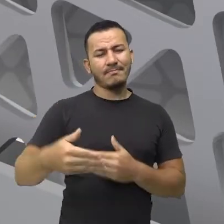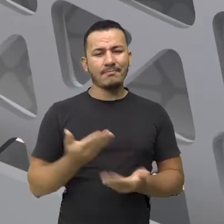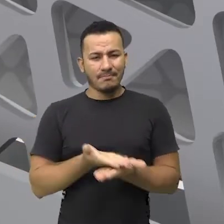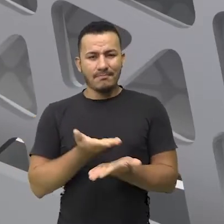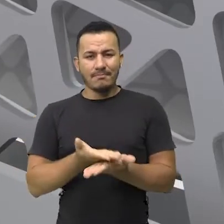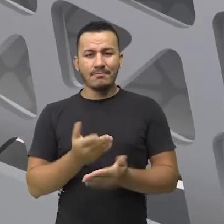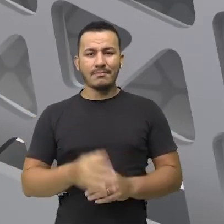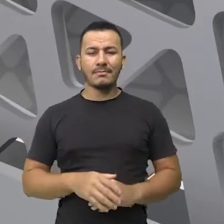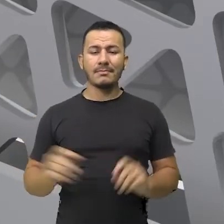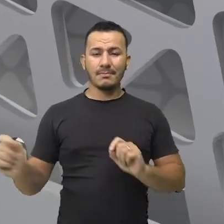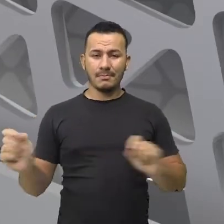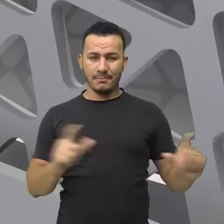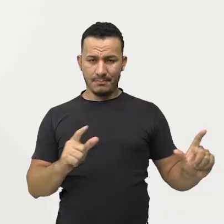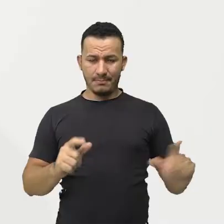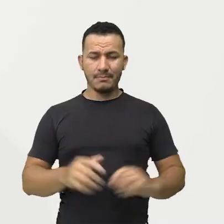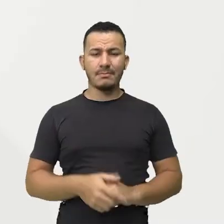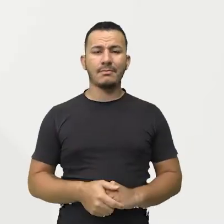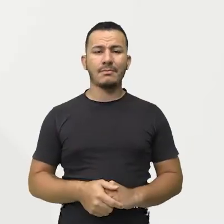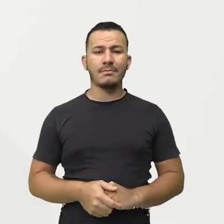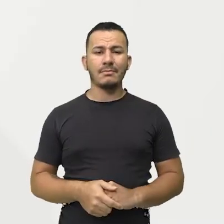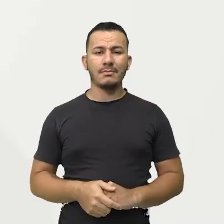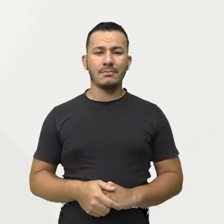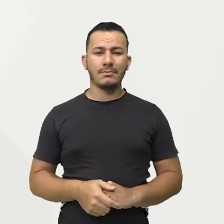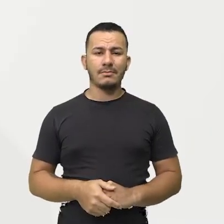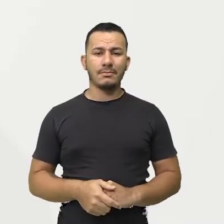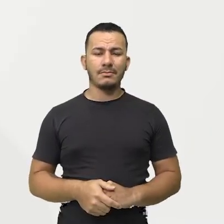tá bom? Então venham comigo, vamos então aprender a resolver a equação?